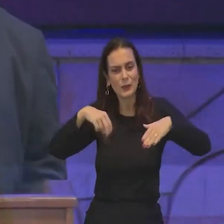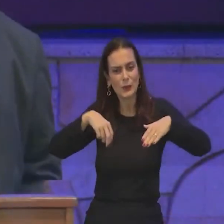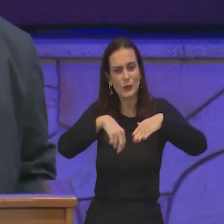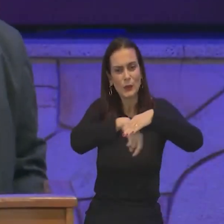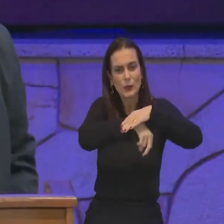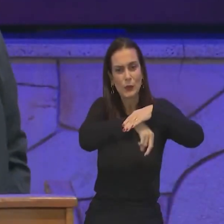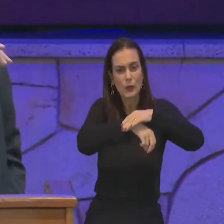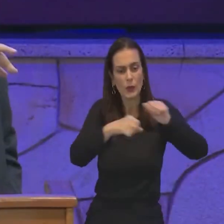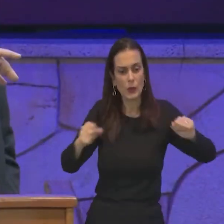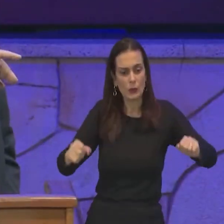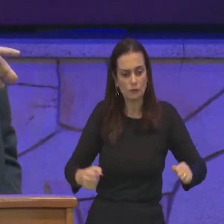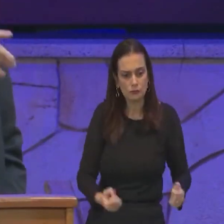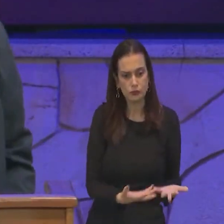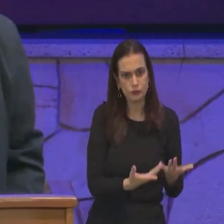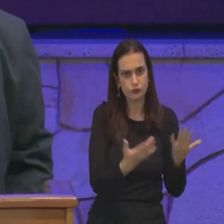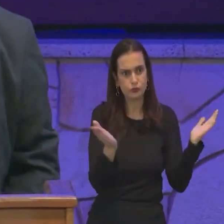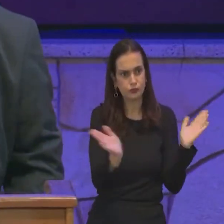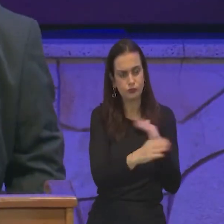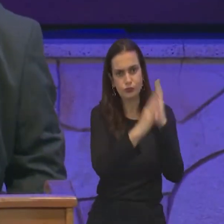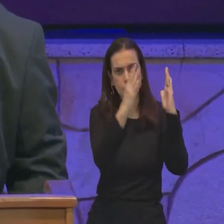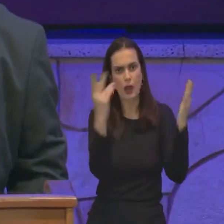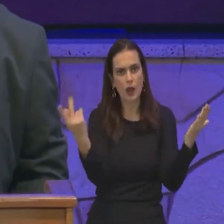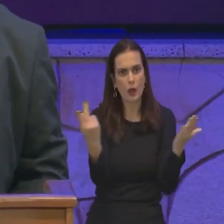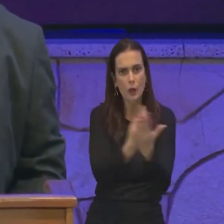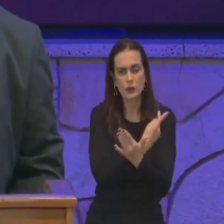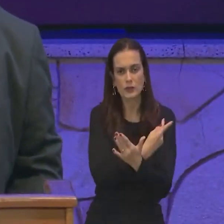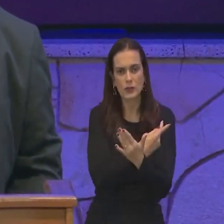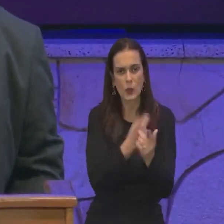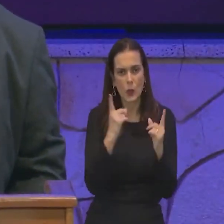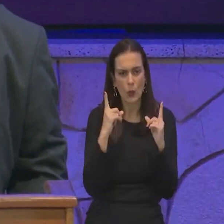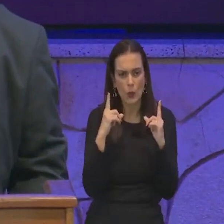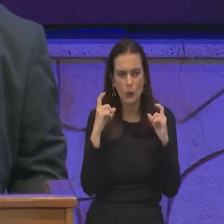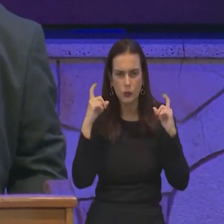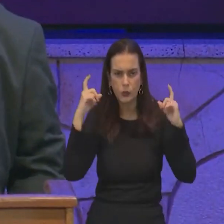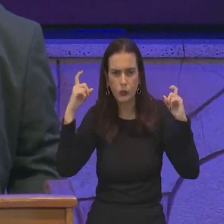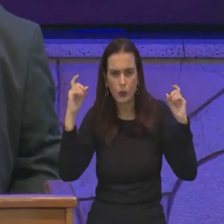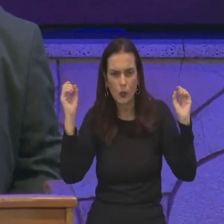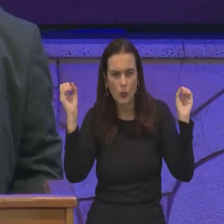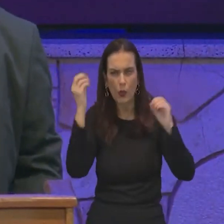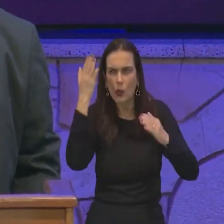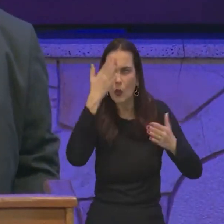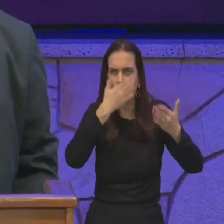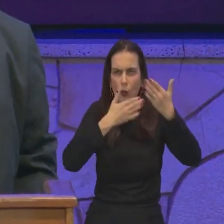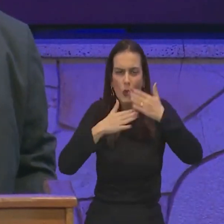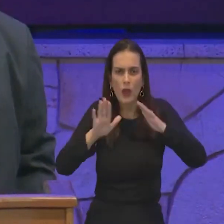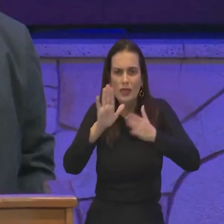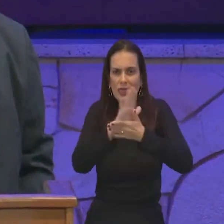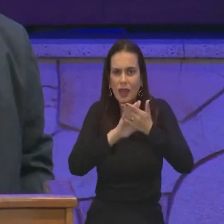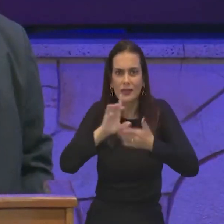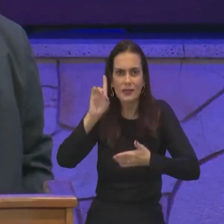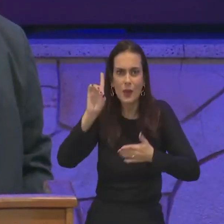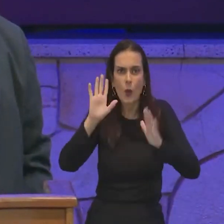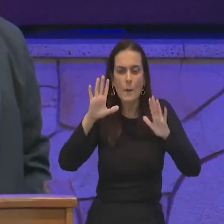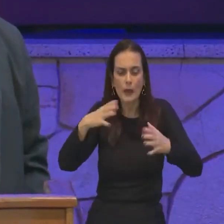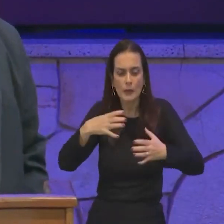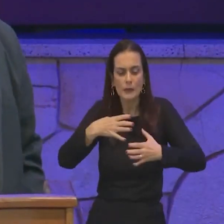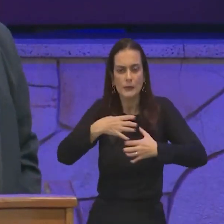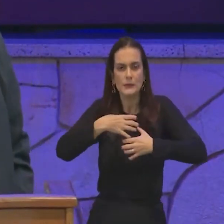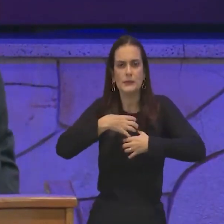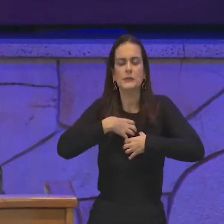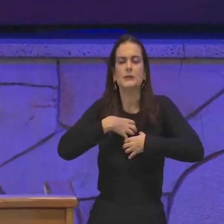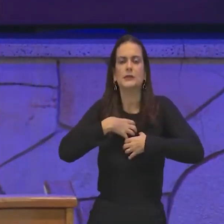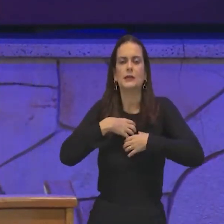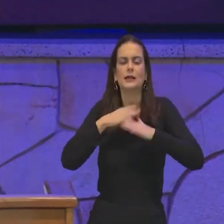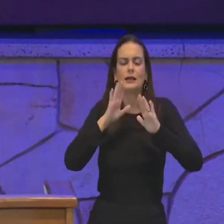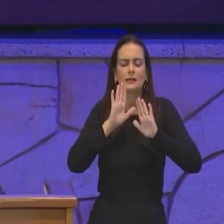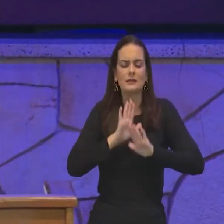repente o fogo, de repente pedras, de repente barulho, ele não viu nada, não viu Deus. Mas no cicio tranquilo e